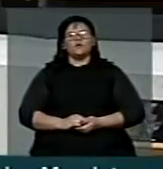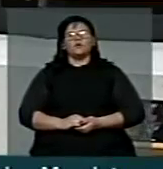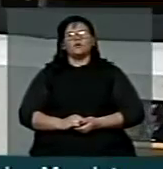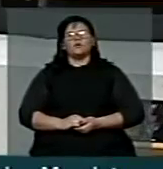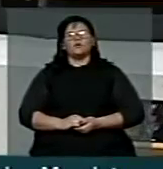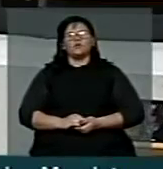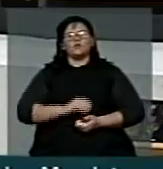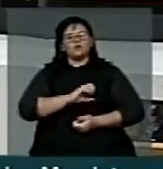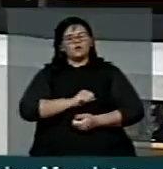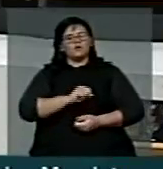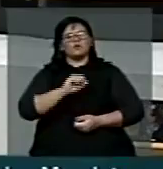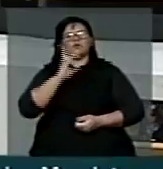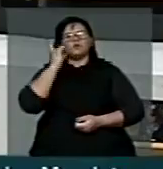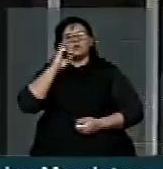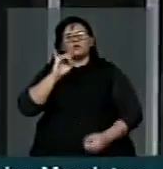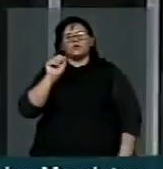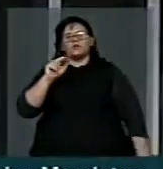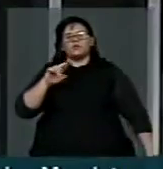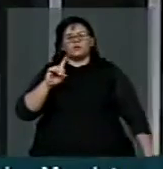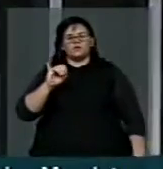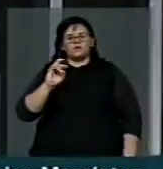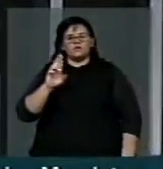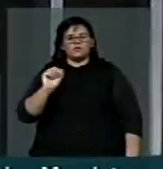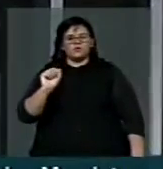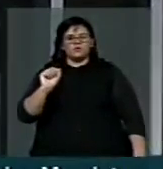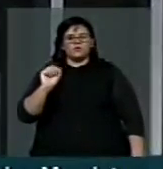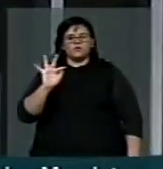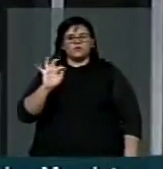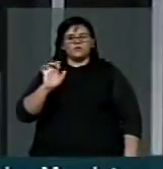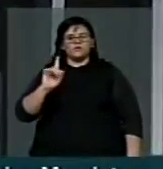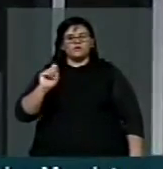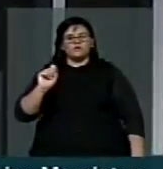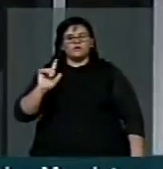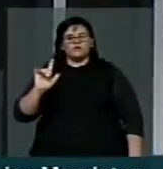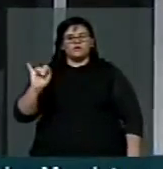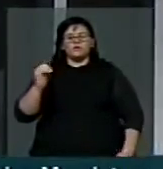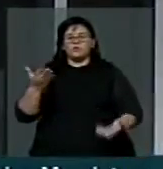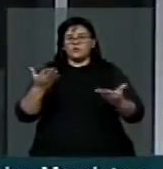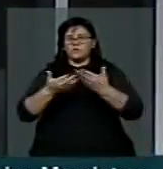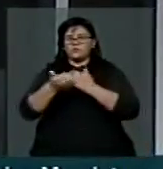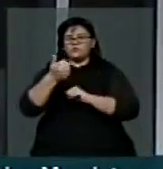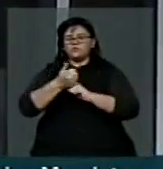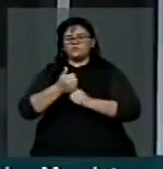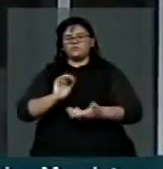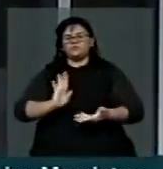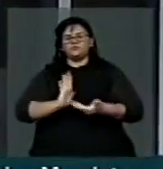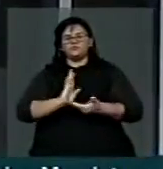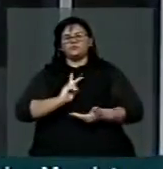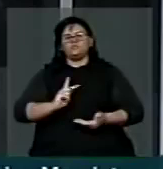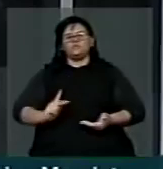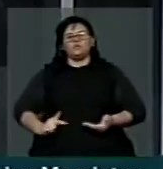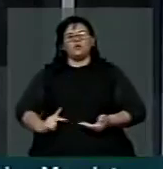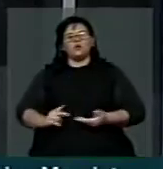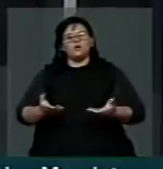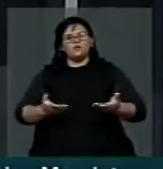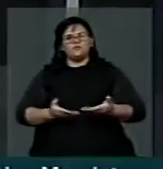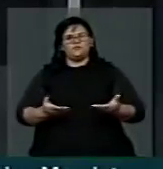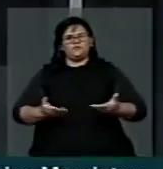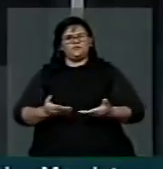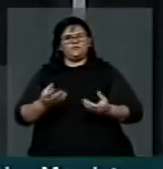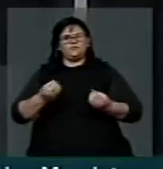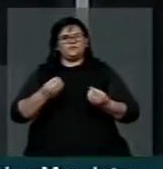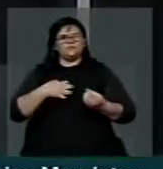Querida deputada Jandira Fegali, que exerce a presidência da Câmara dos Deputados nesse momento, é